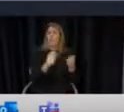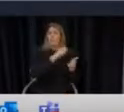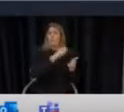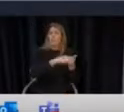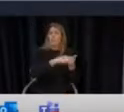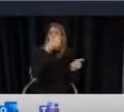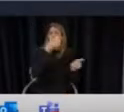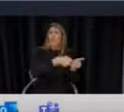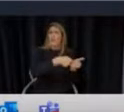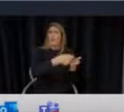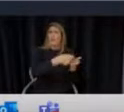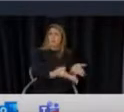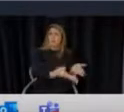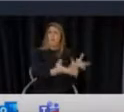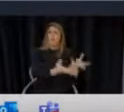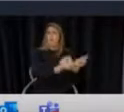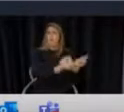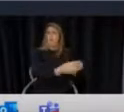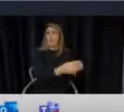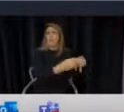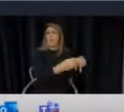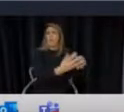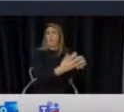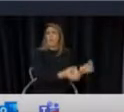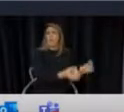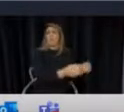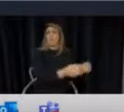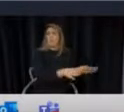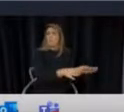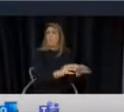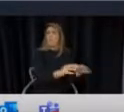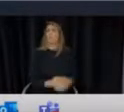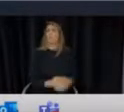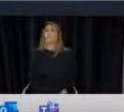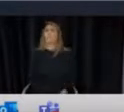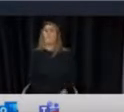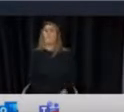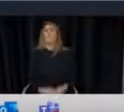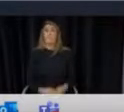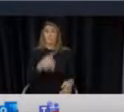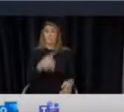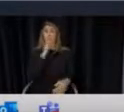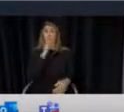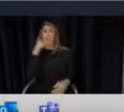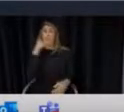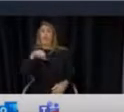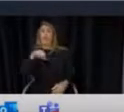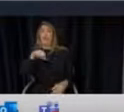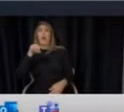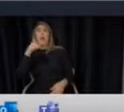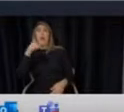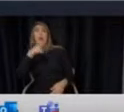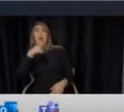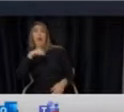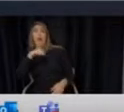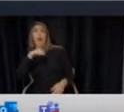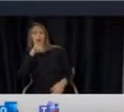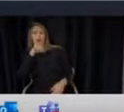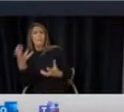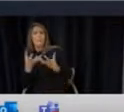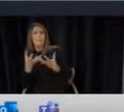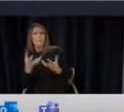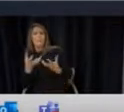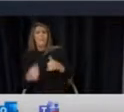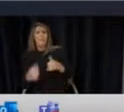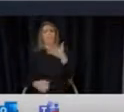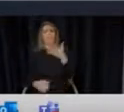os parentes. Ah, a mãe quer doar, o pai não quer. Ah, a mãe quer e o avô não. Independente, se